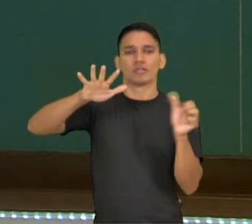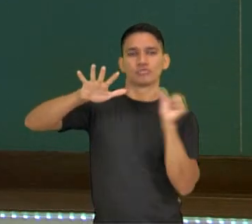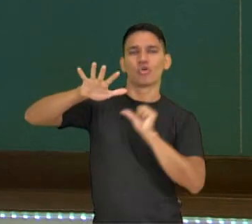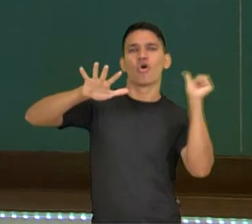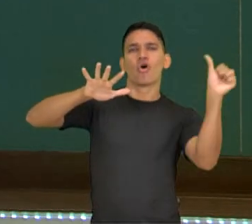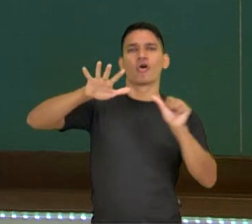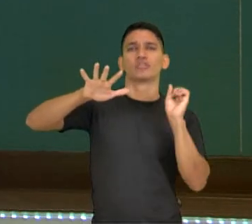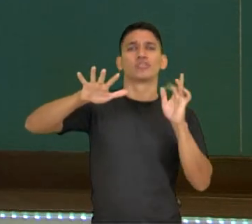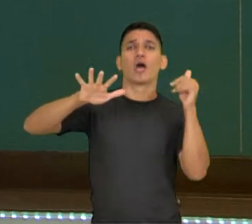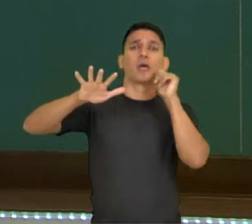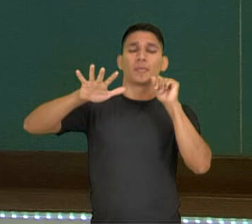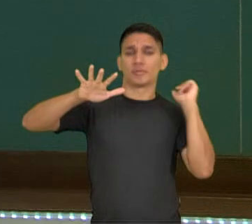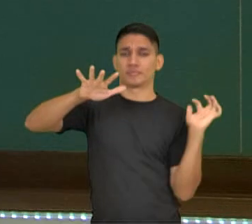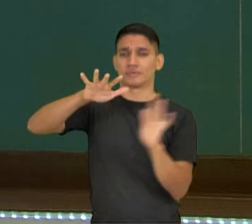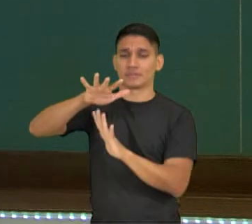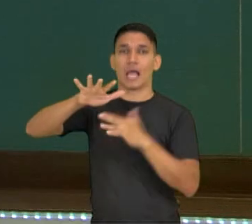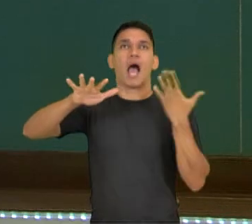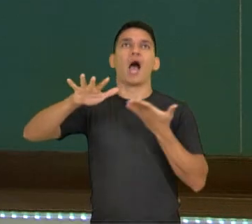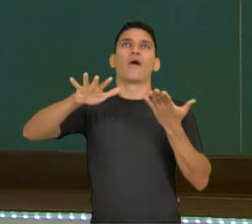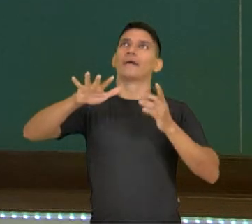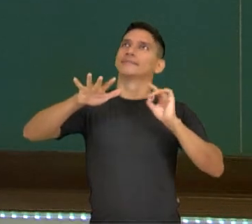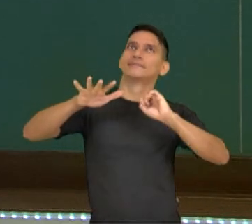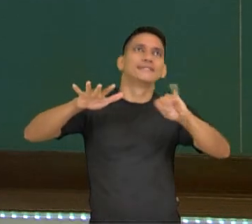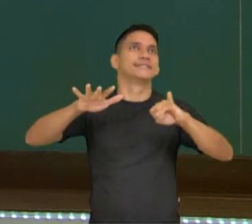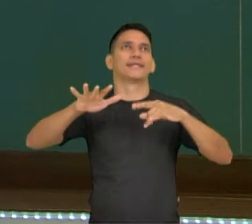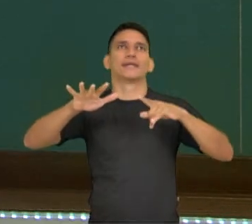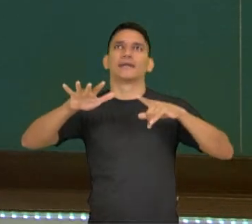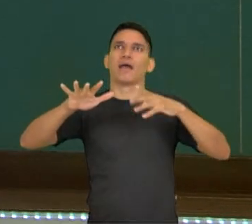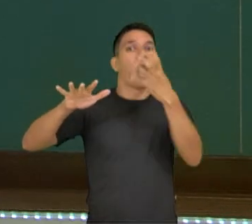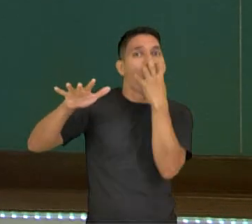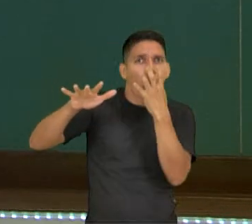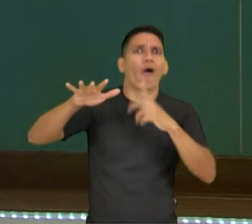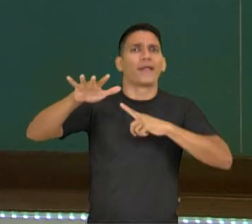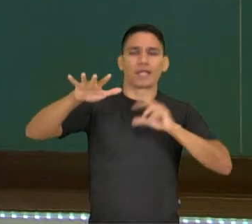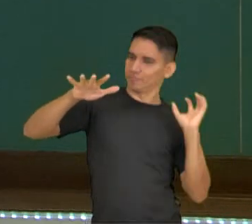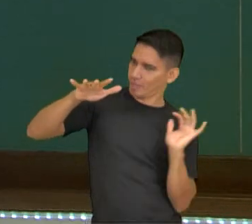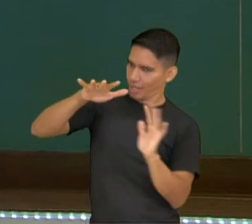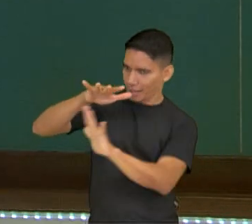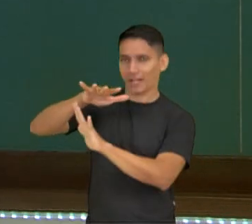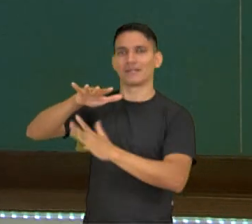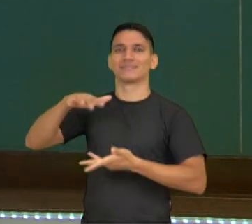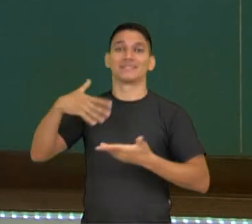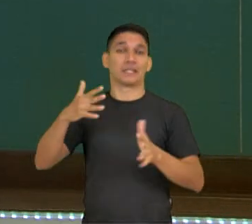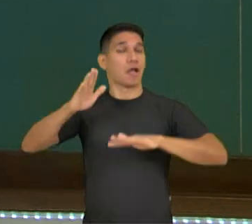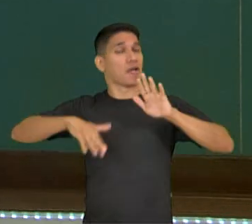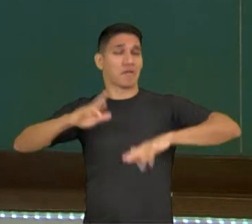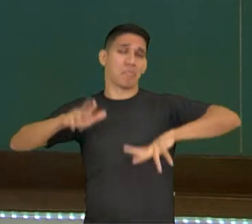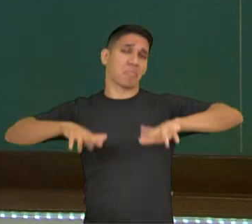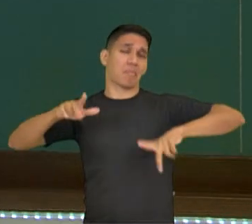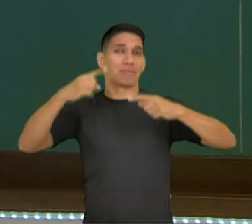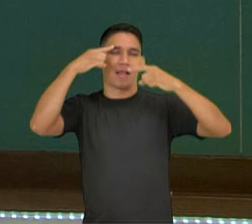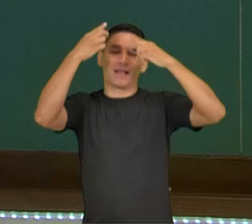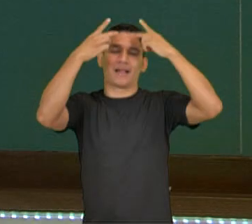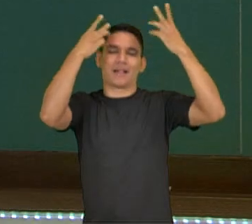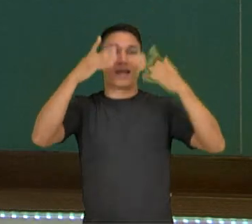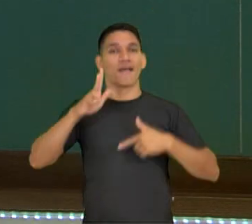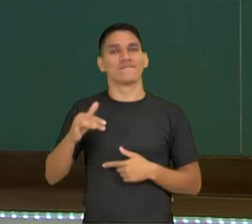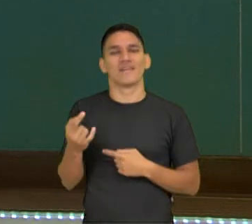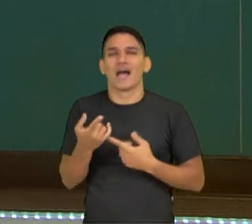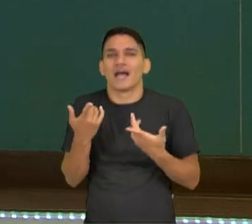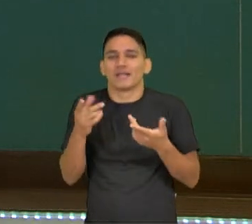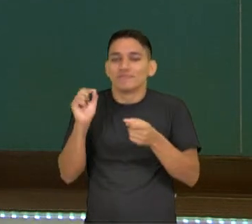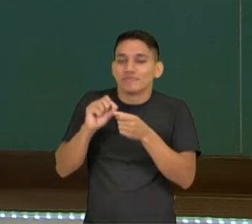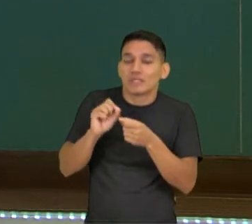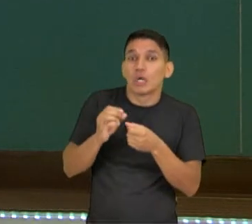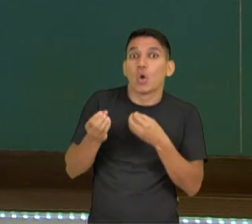meninas. Vai passar quem tem cachorro. Enfim, é uma infinidade, né, de possibilidades. E aí ele vai criando. E às vezes